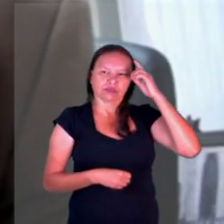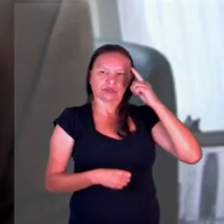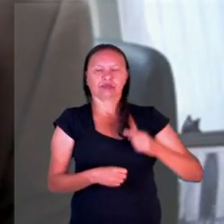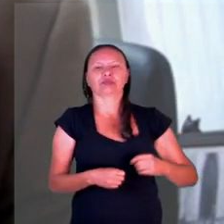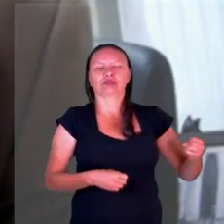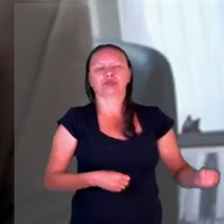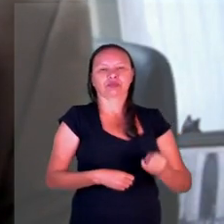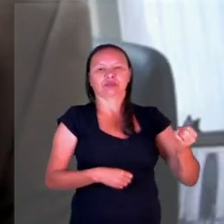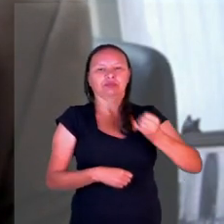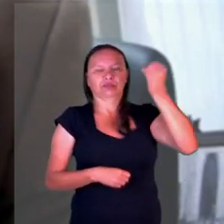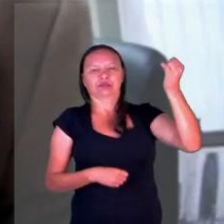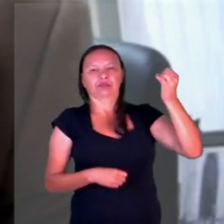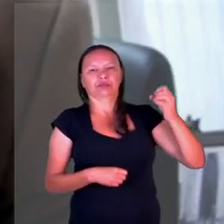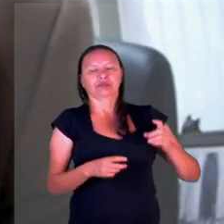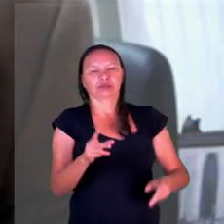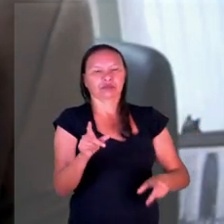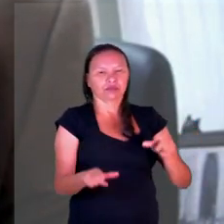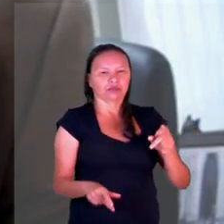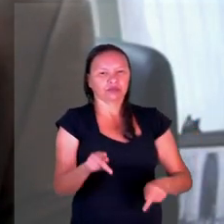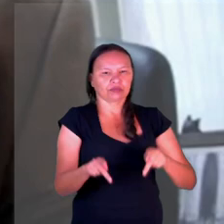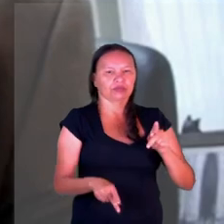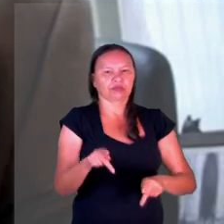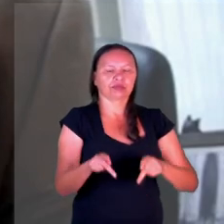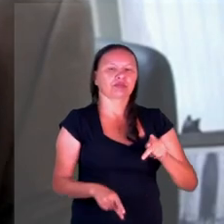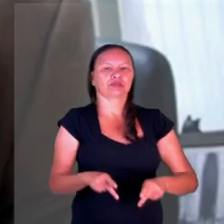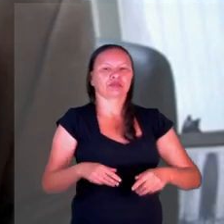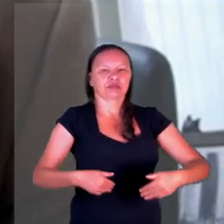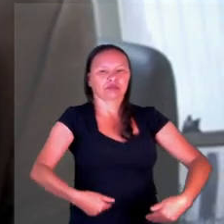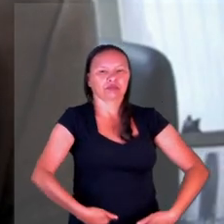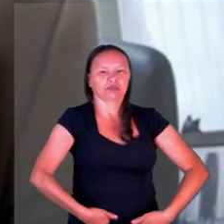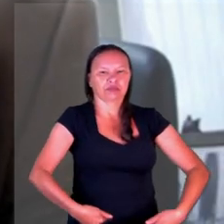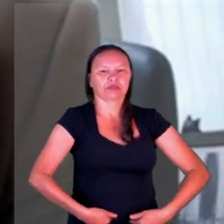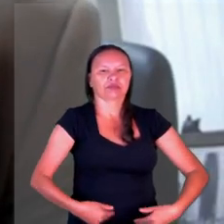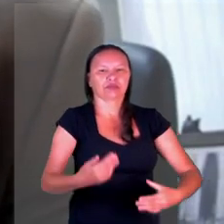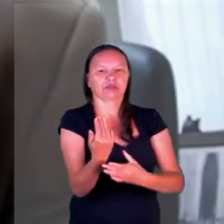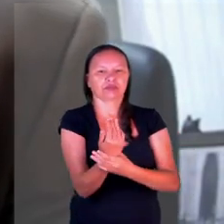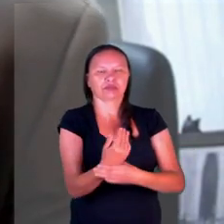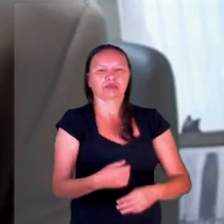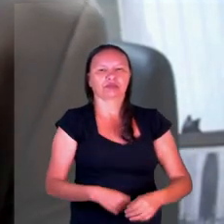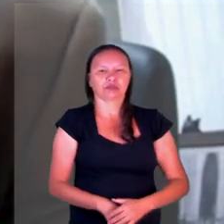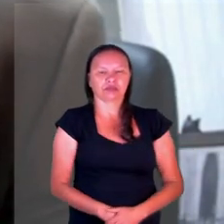parcela da população se encontra em situação de insegurança